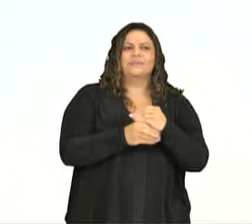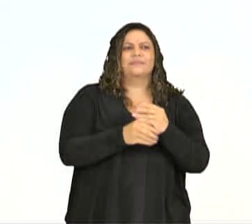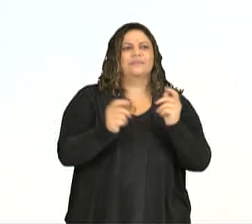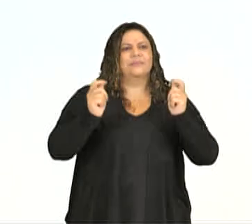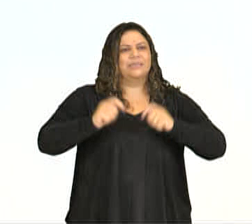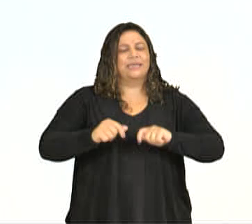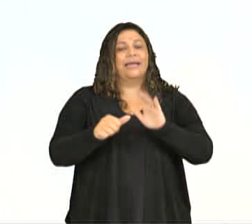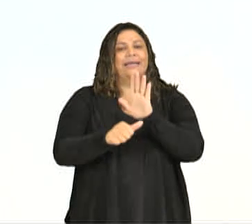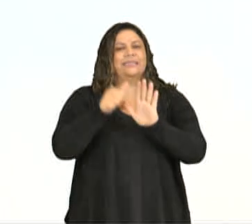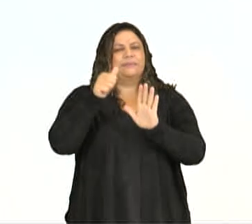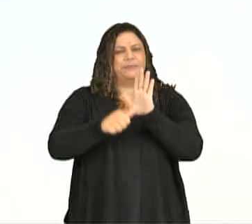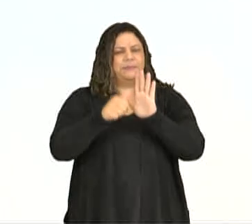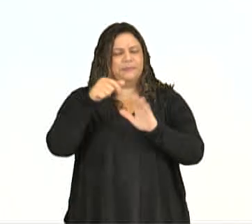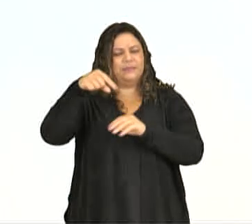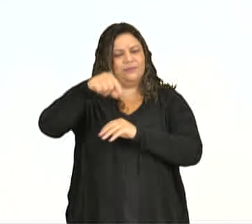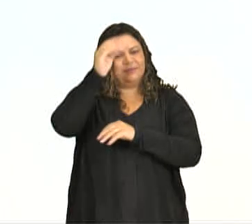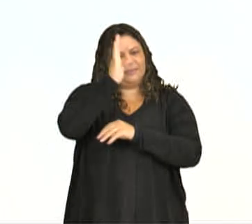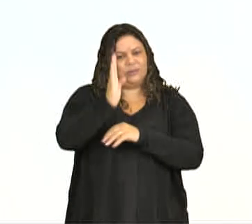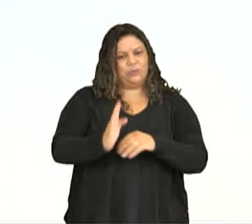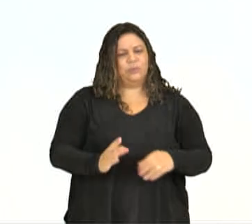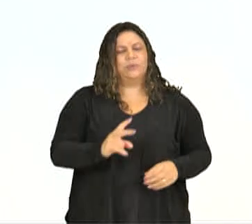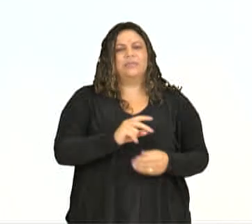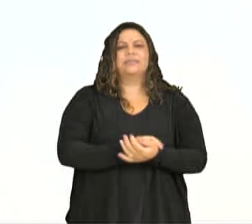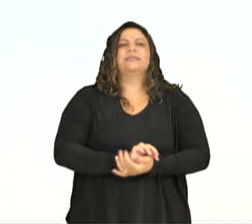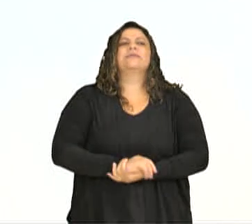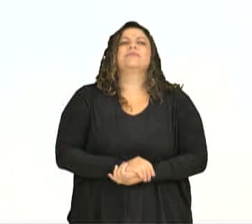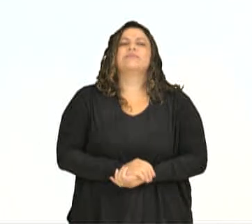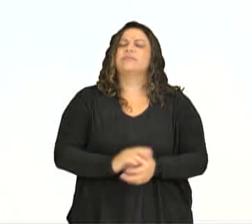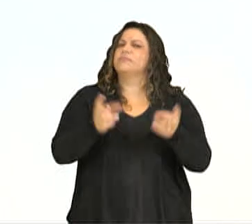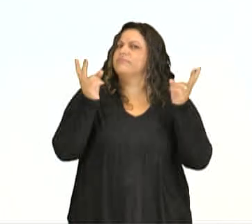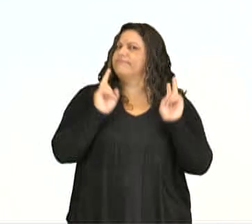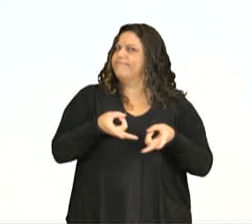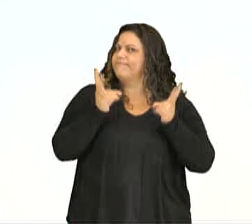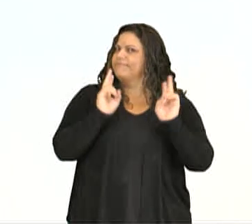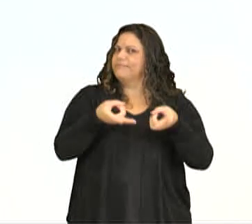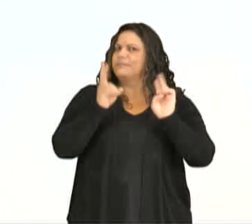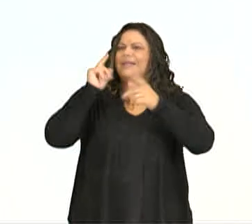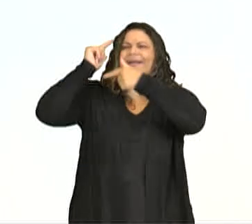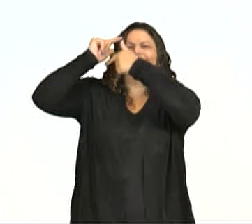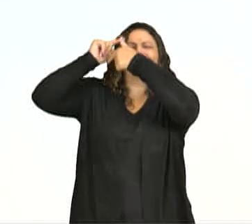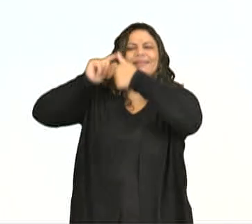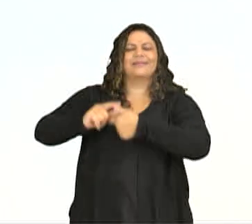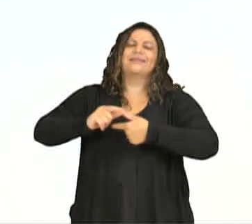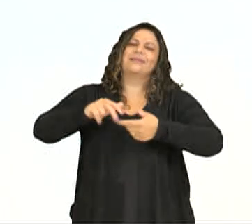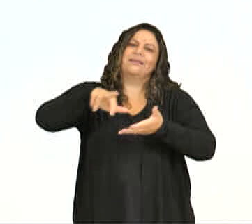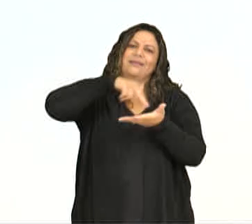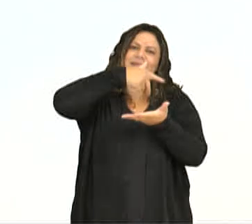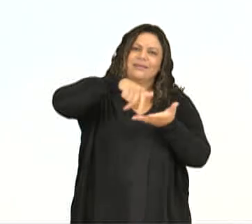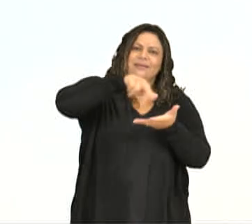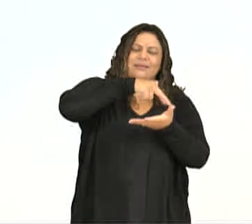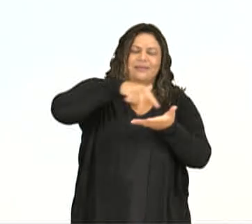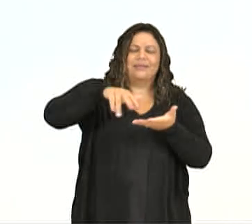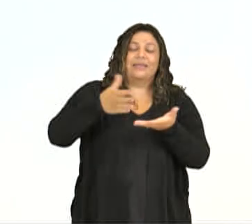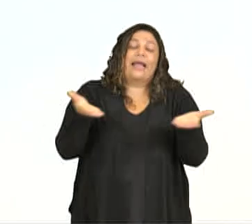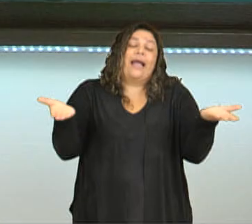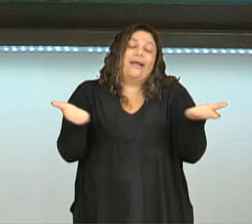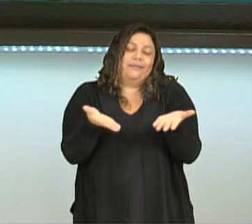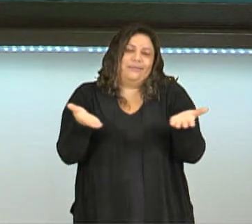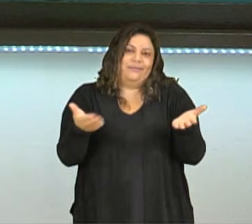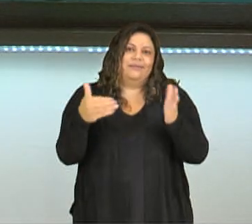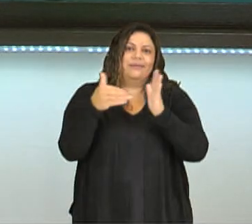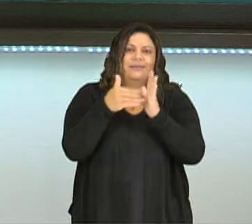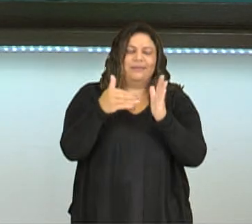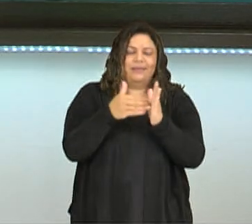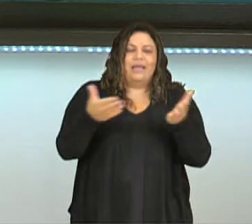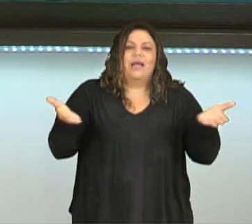primeiras valsas brasileiras. Ela permanece a tradição dessa dança até hoje em grandes eventos aqui no Brasil. O que